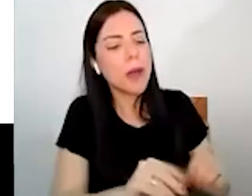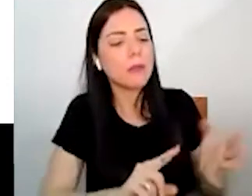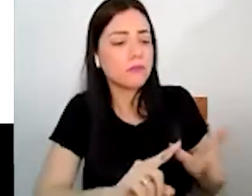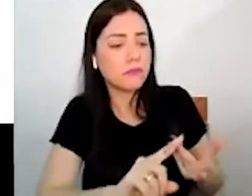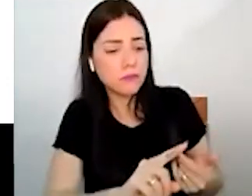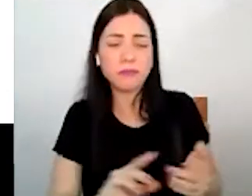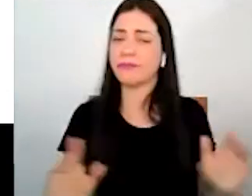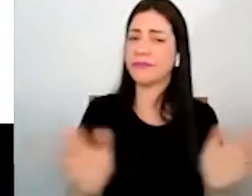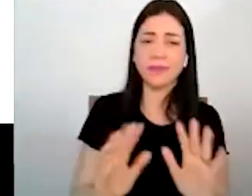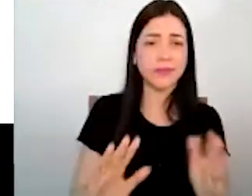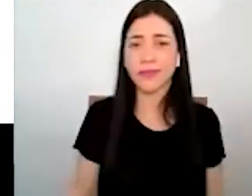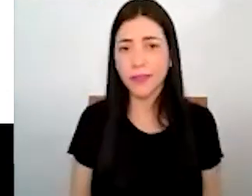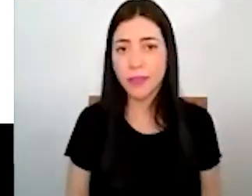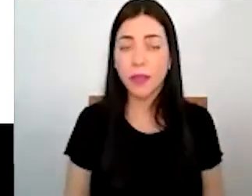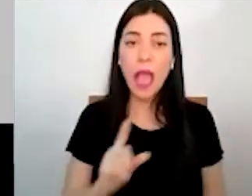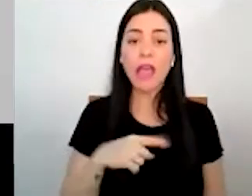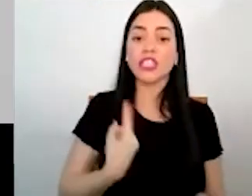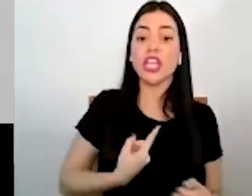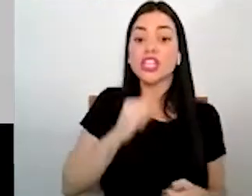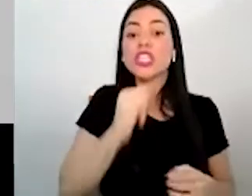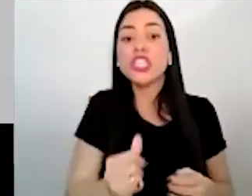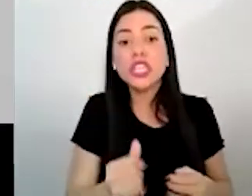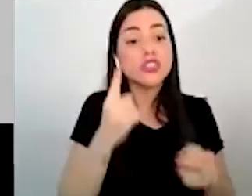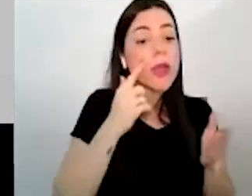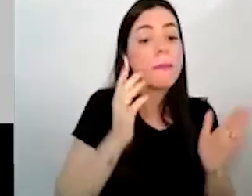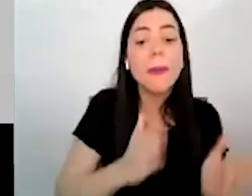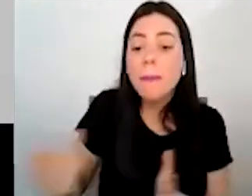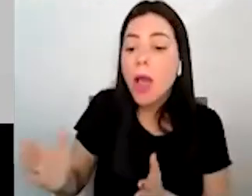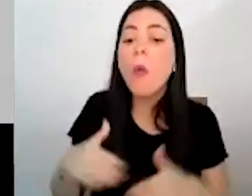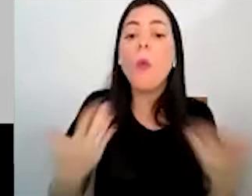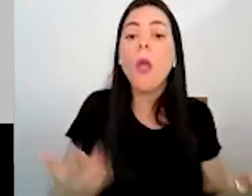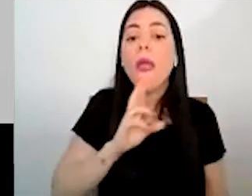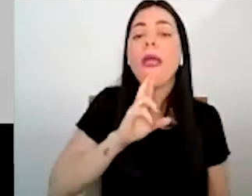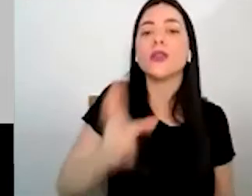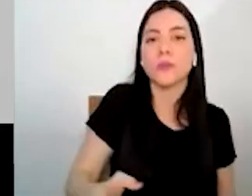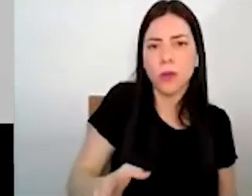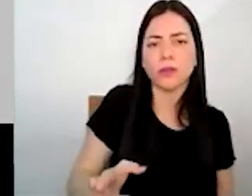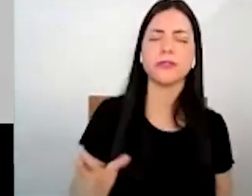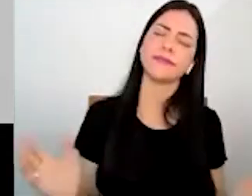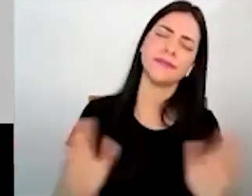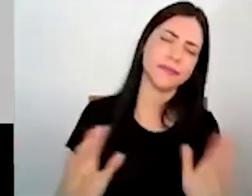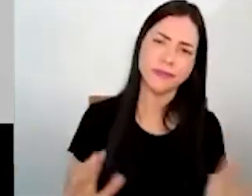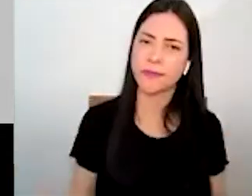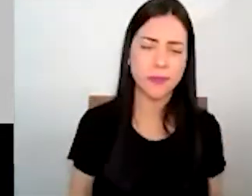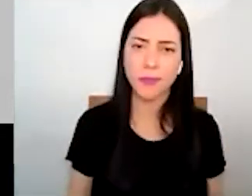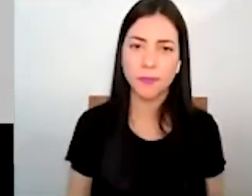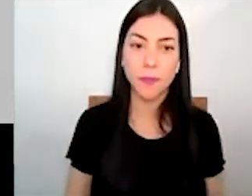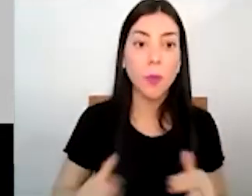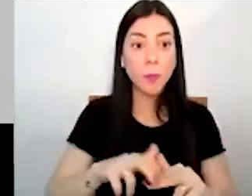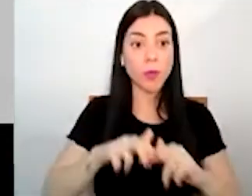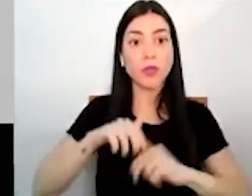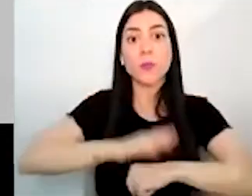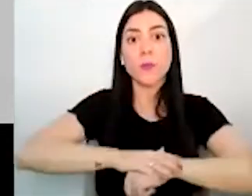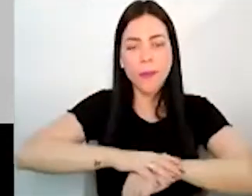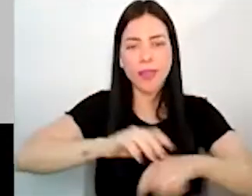ordens e opera os resultados. E até por isso que na imagem de abertura dessa matéria,